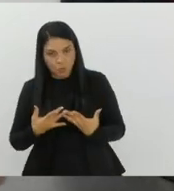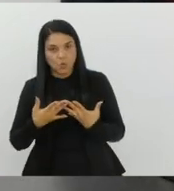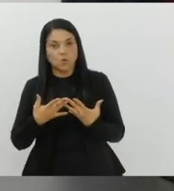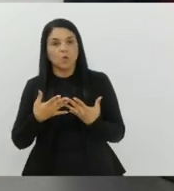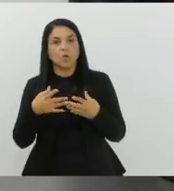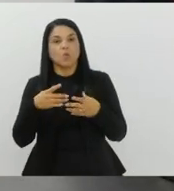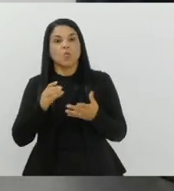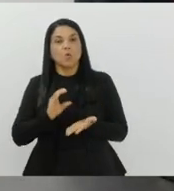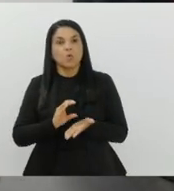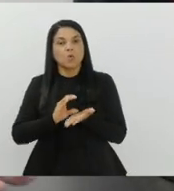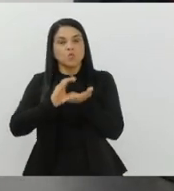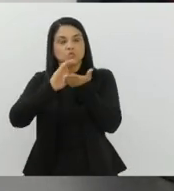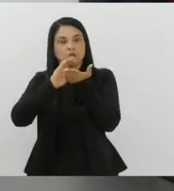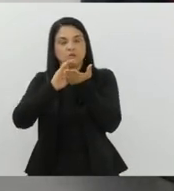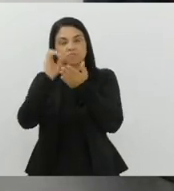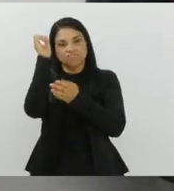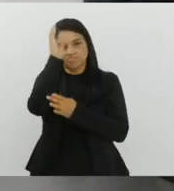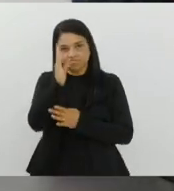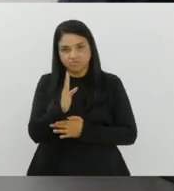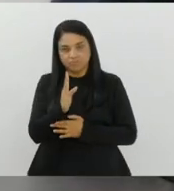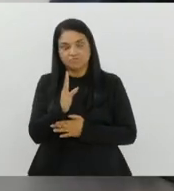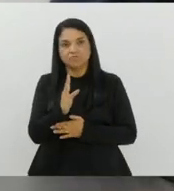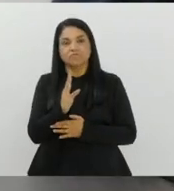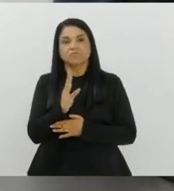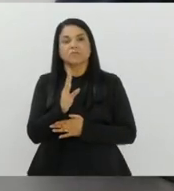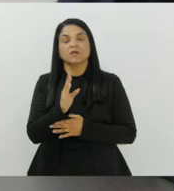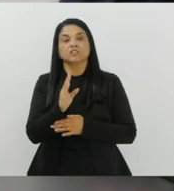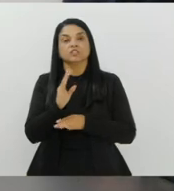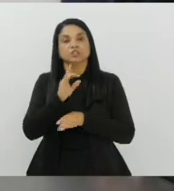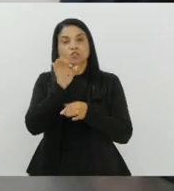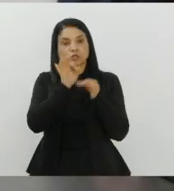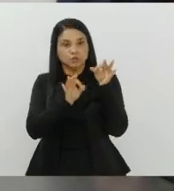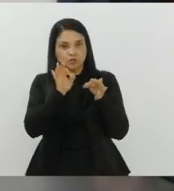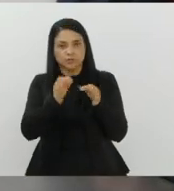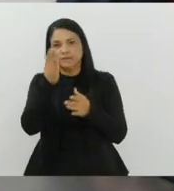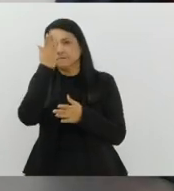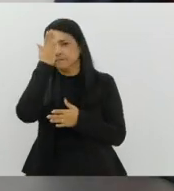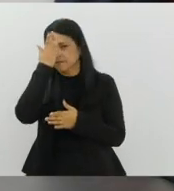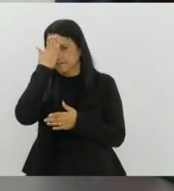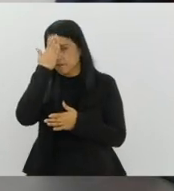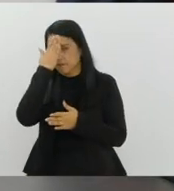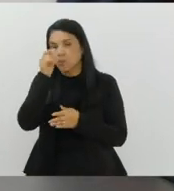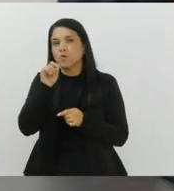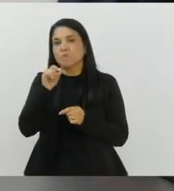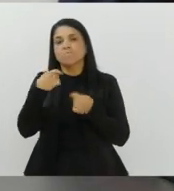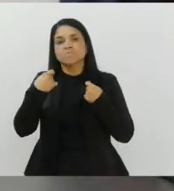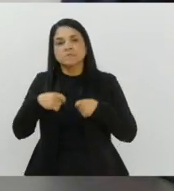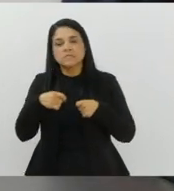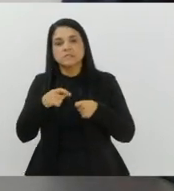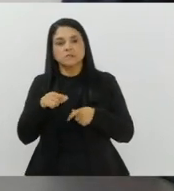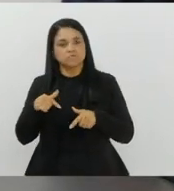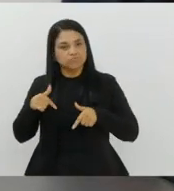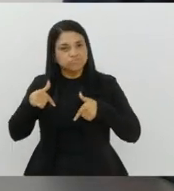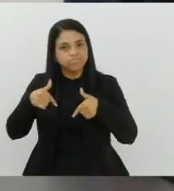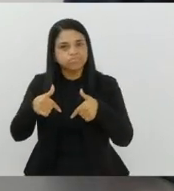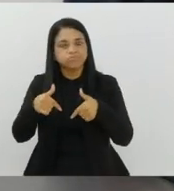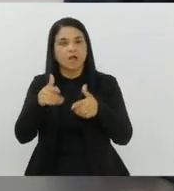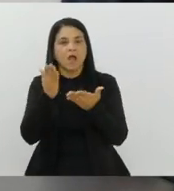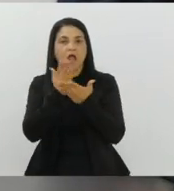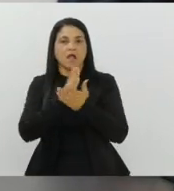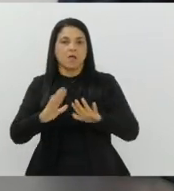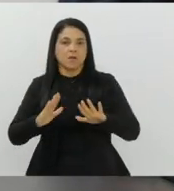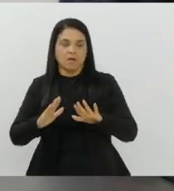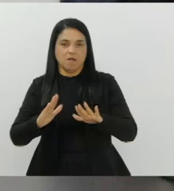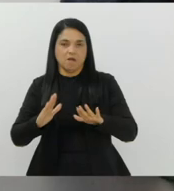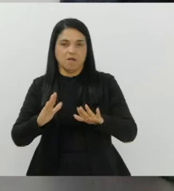Conselho Nacional de Justiça também já sabe. O que a gente precisa fazer realmente é acabar com isso. É isso que nós estamos aqui